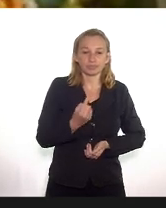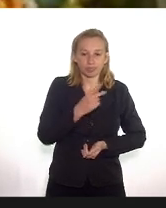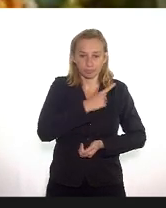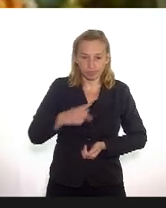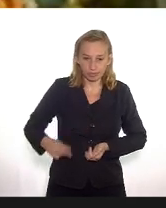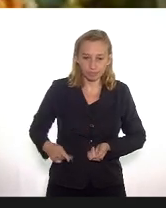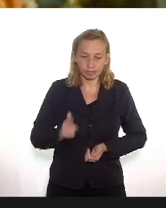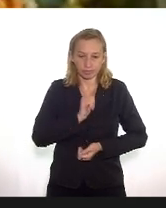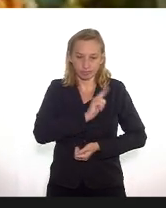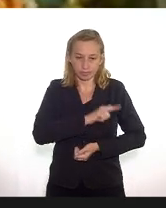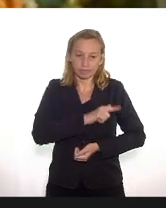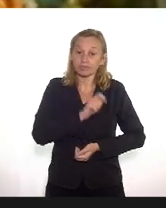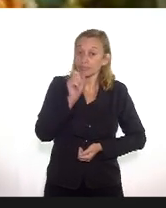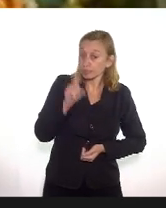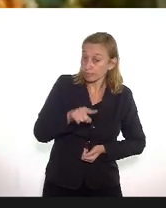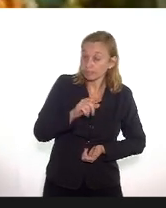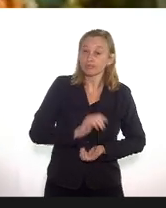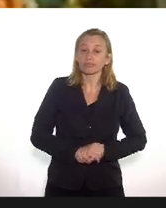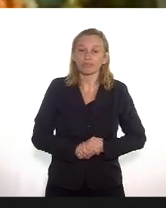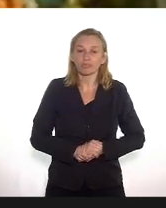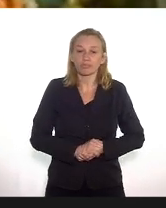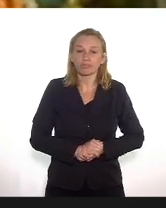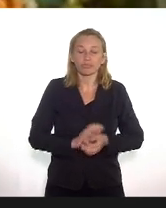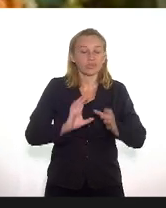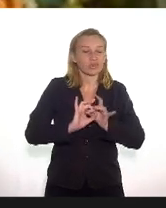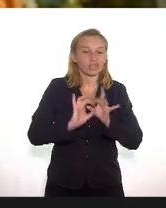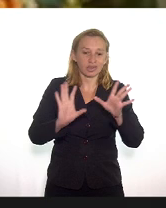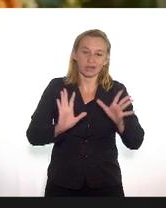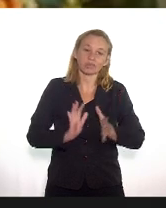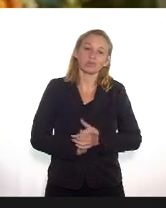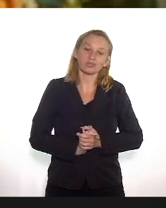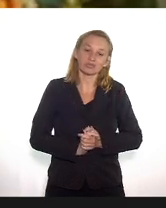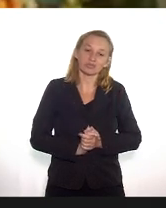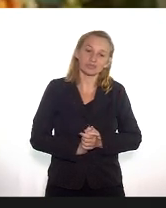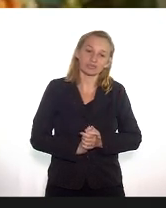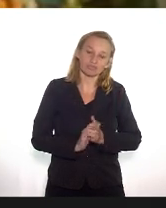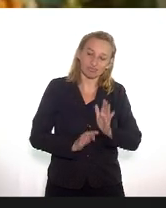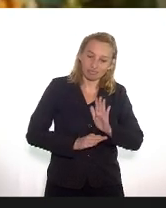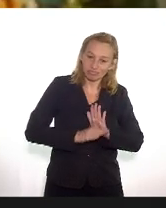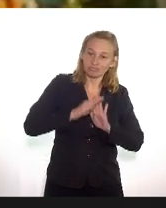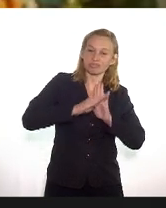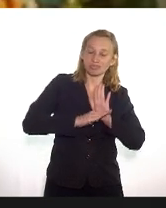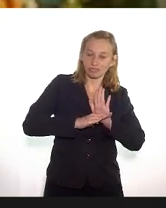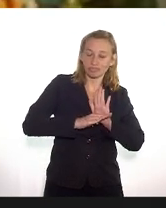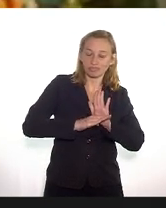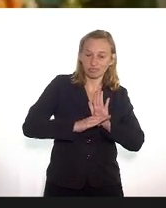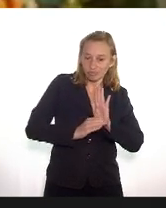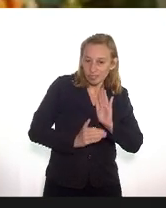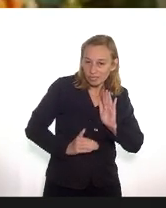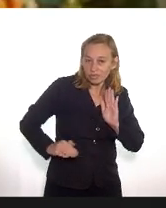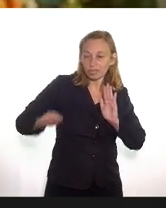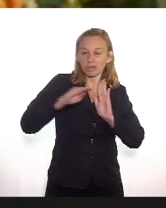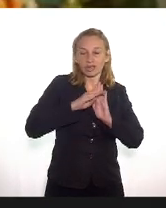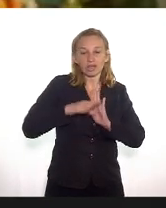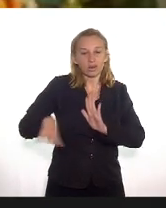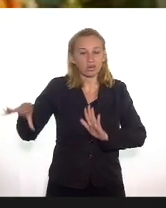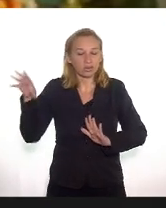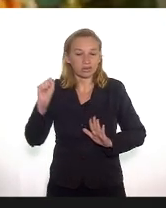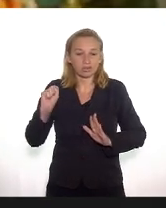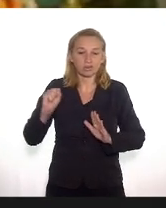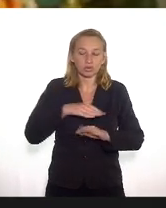gestor que é um democrata de alto nível, que ouve todos os